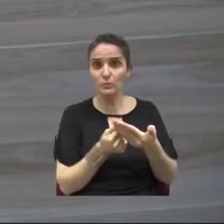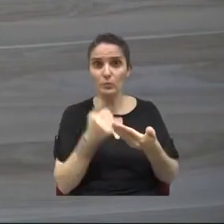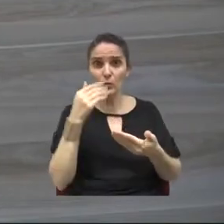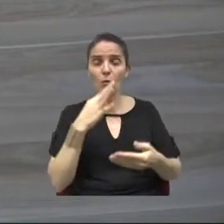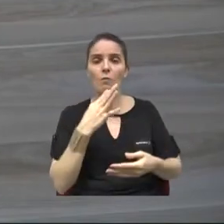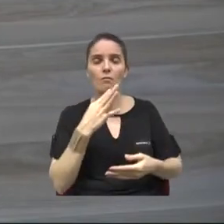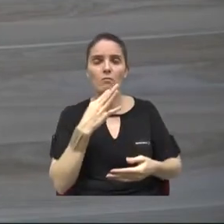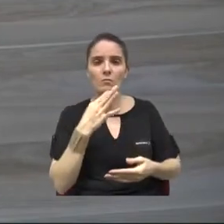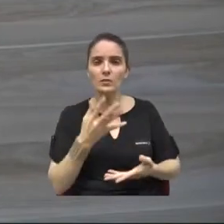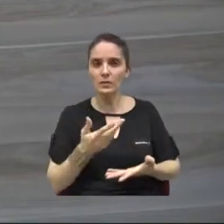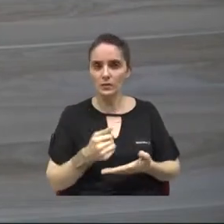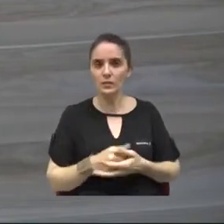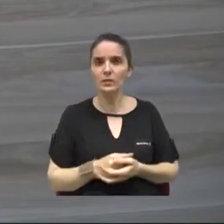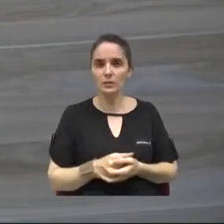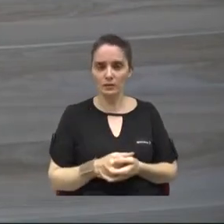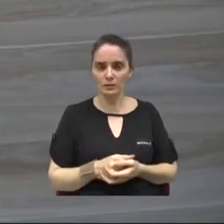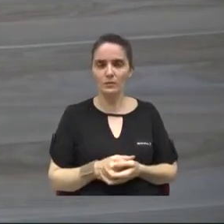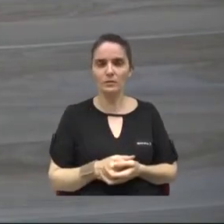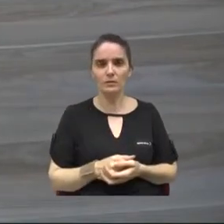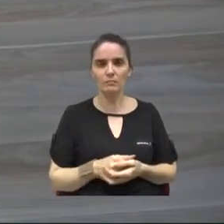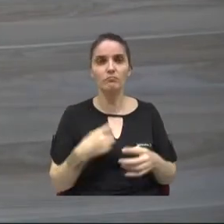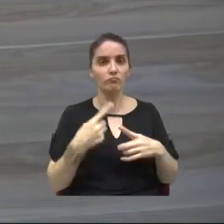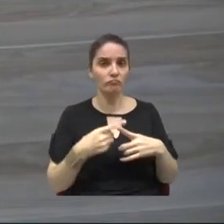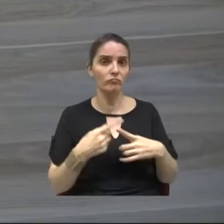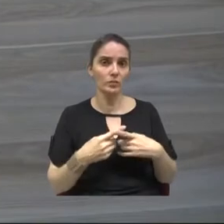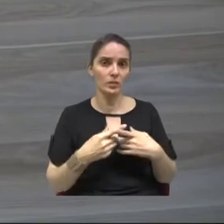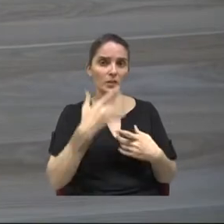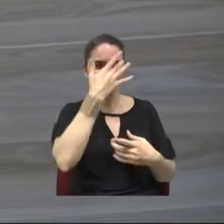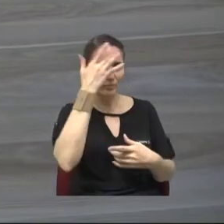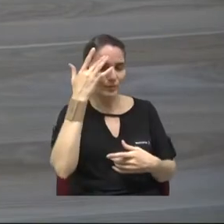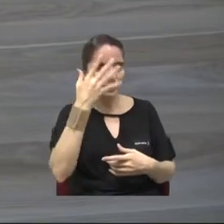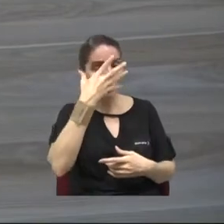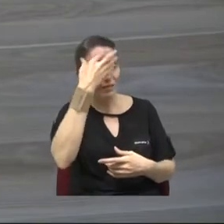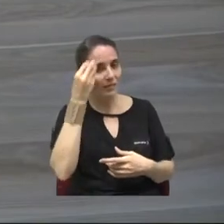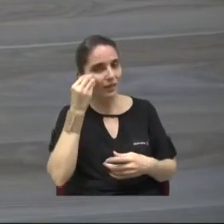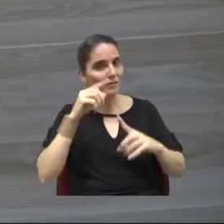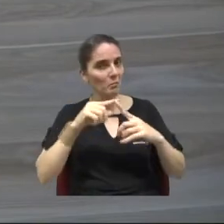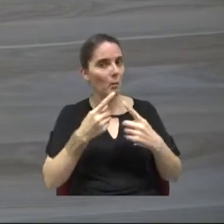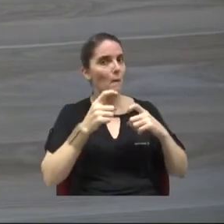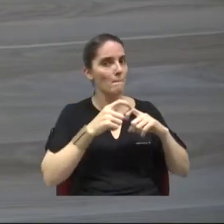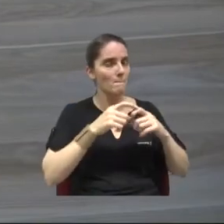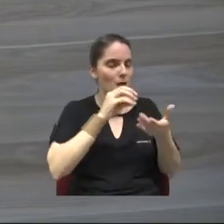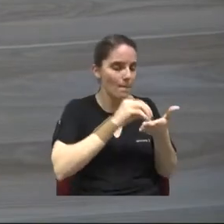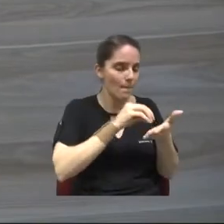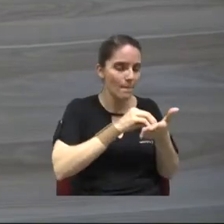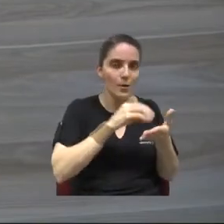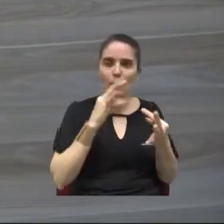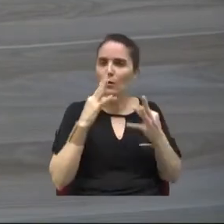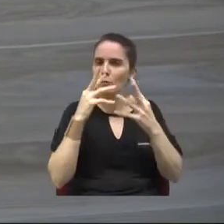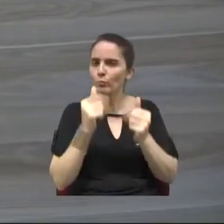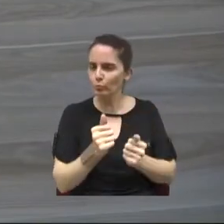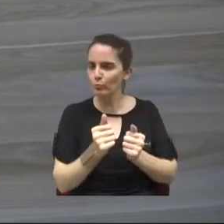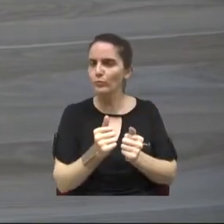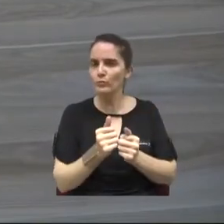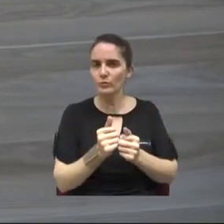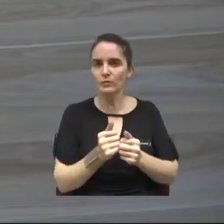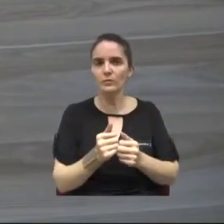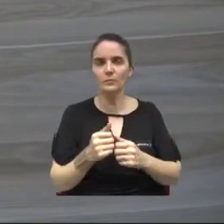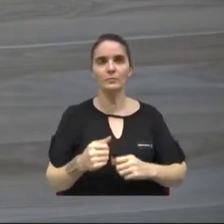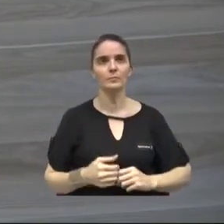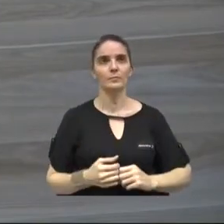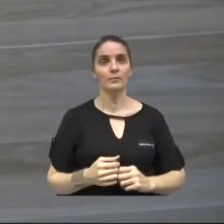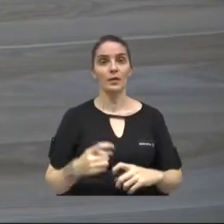da gente até mais do que a gente acaba esquecendo, ele tem tudo anotado. Então, vendo essa dedicação, doutor Giorgetti, essa